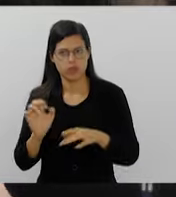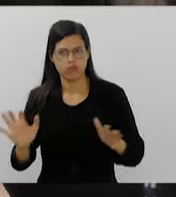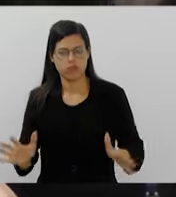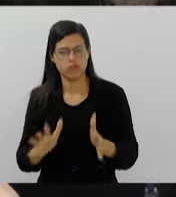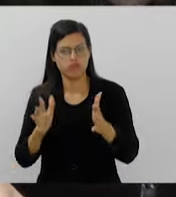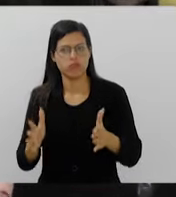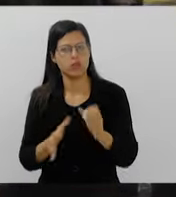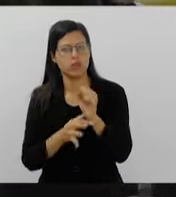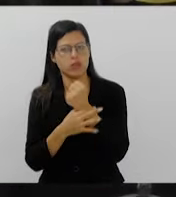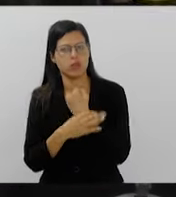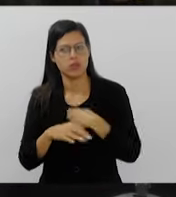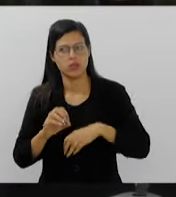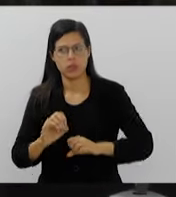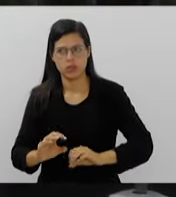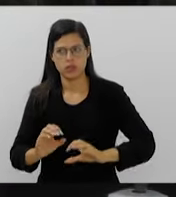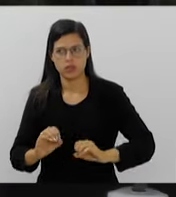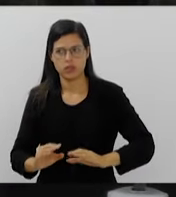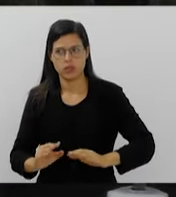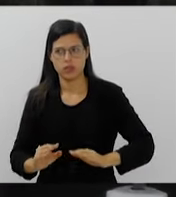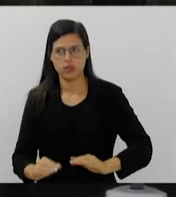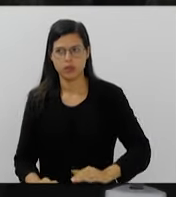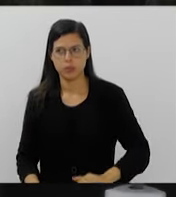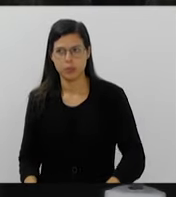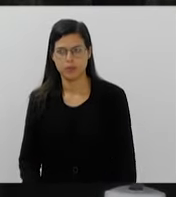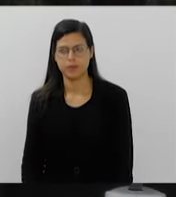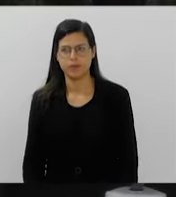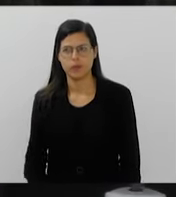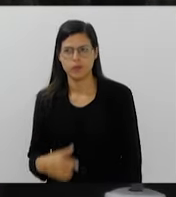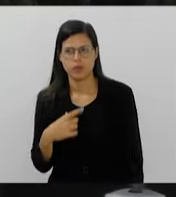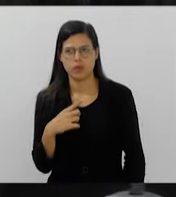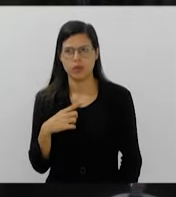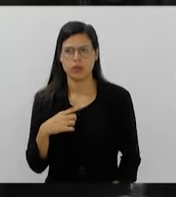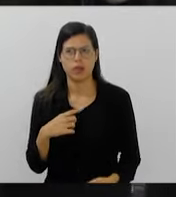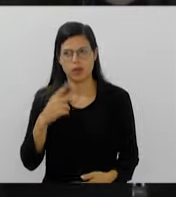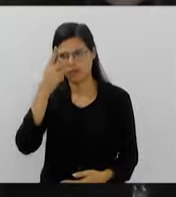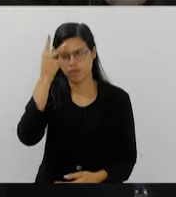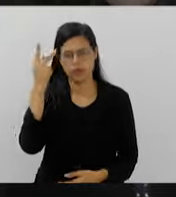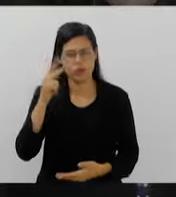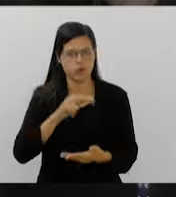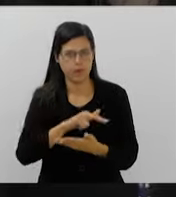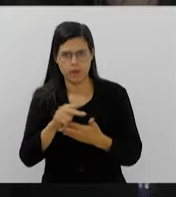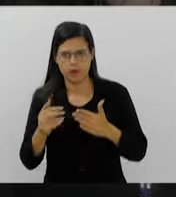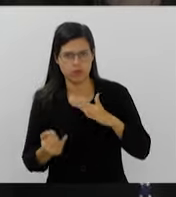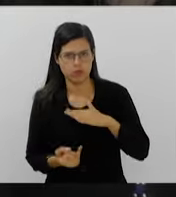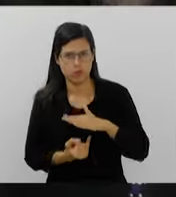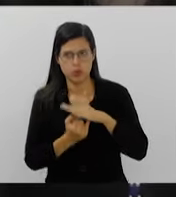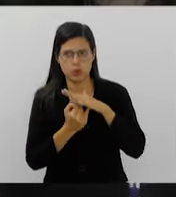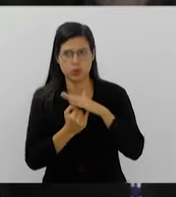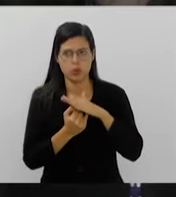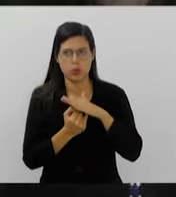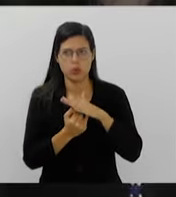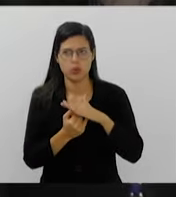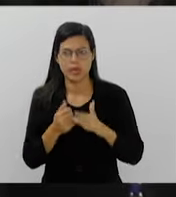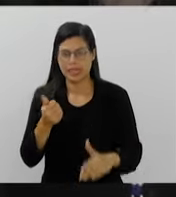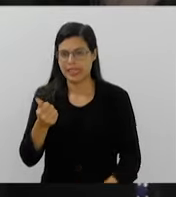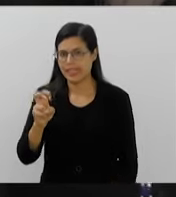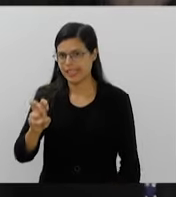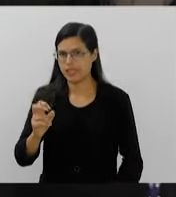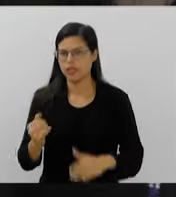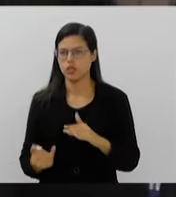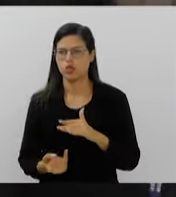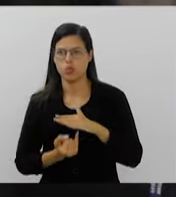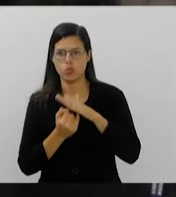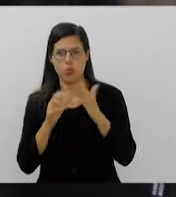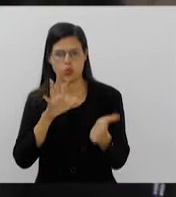Ensino, composto, inclusive, por titulares de vários órgãos e entidades. E eu cito alguns, são 15 órgãos,